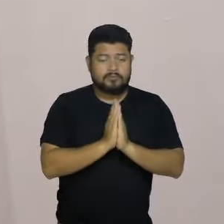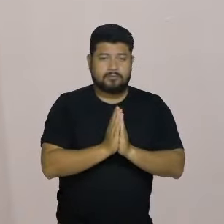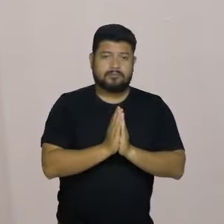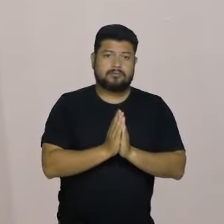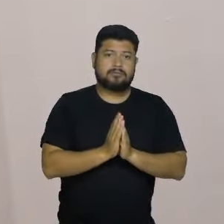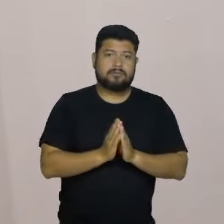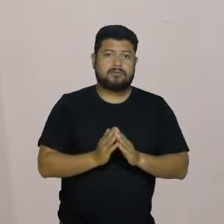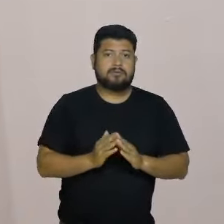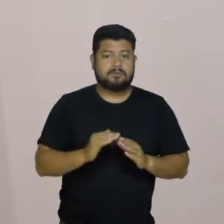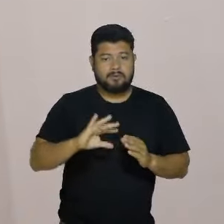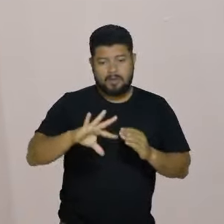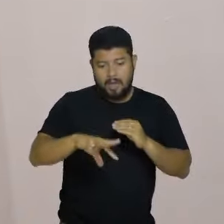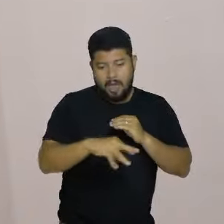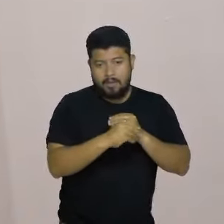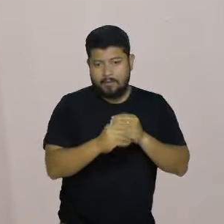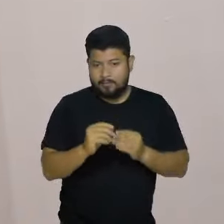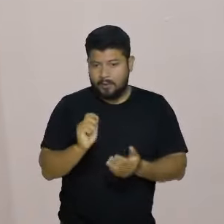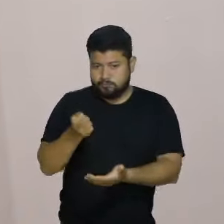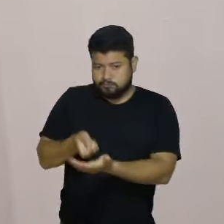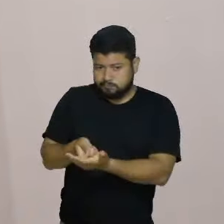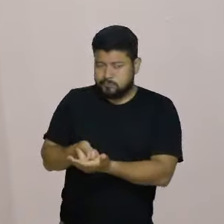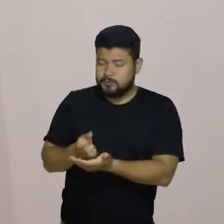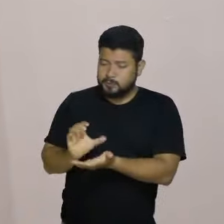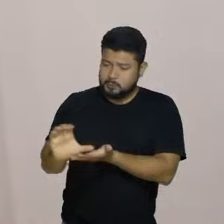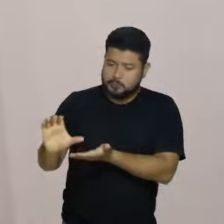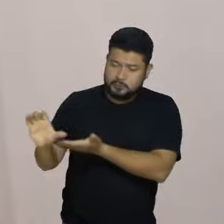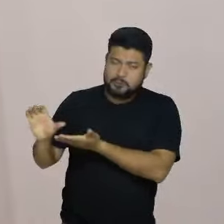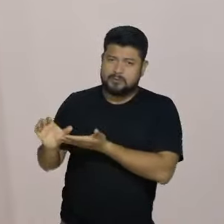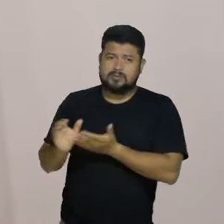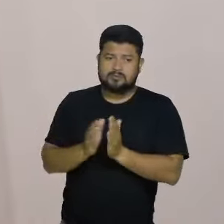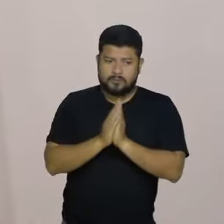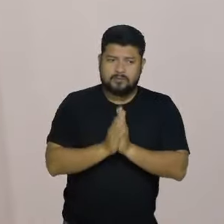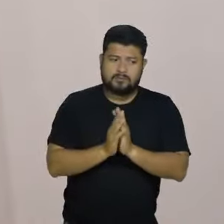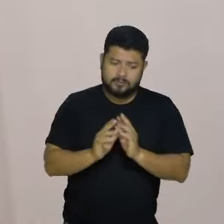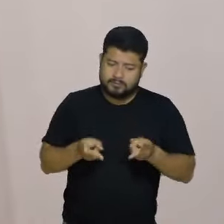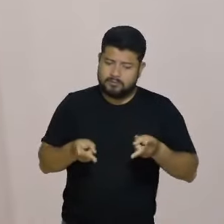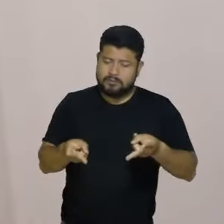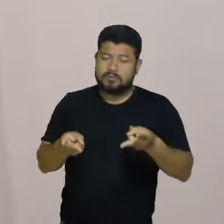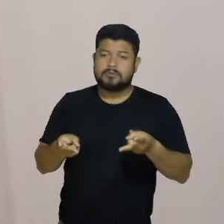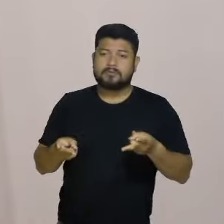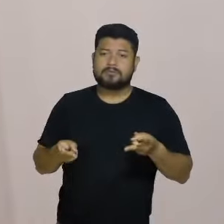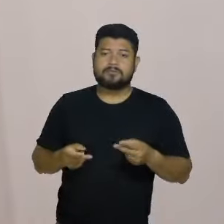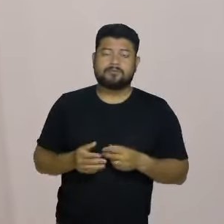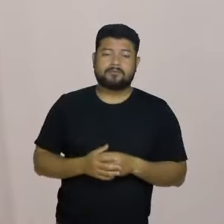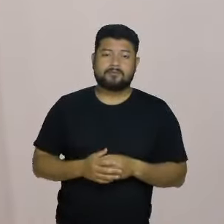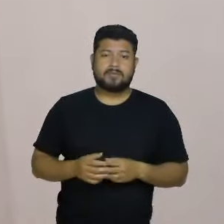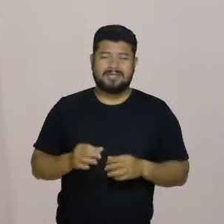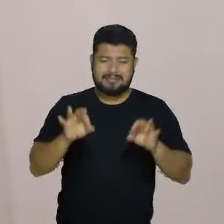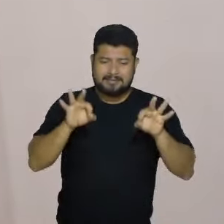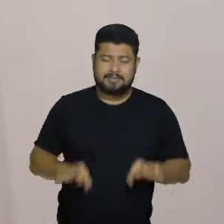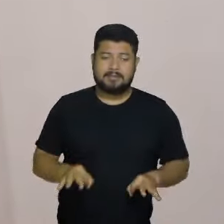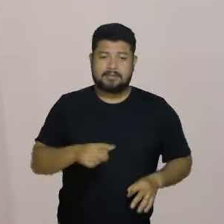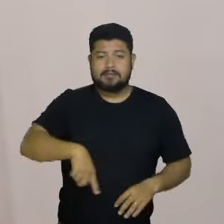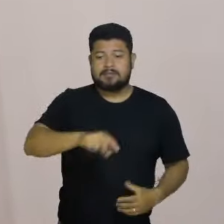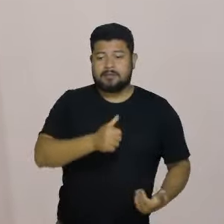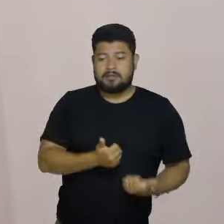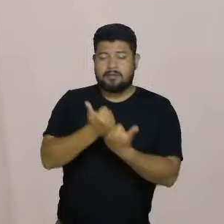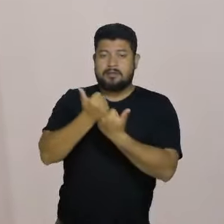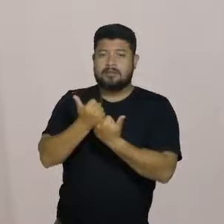as emendas impositivas para as APAES. Com certeza, vocês estarão contribuindo para a